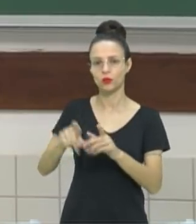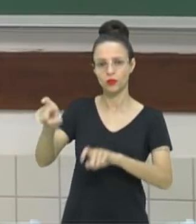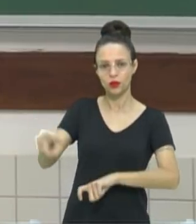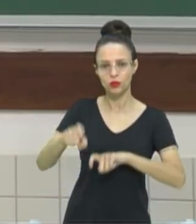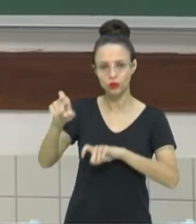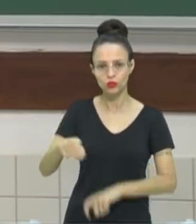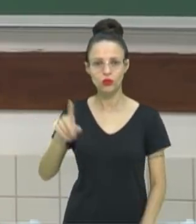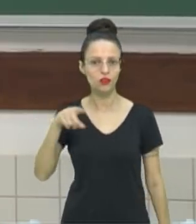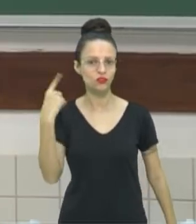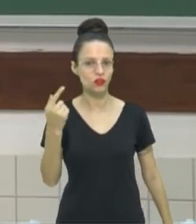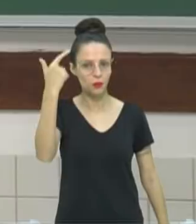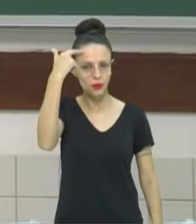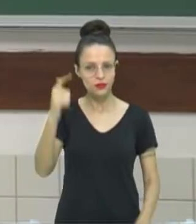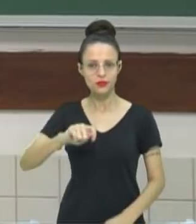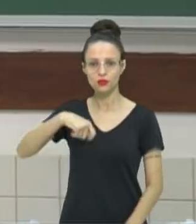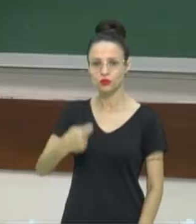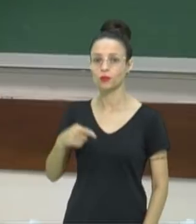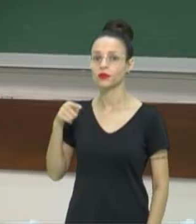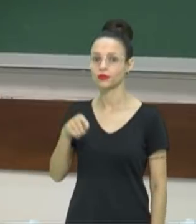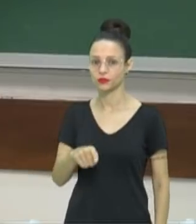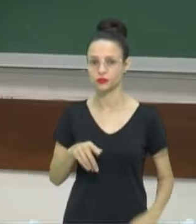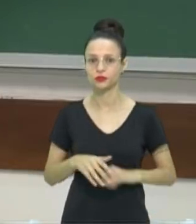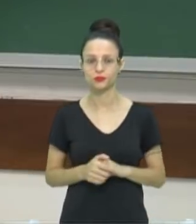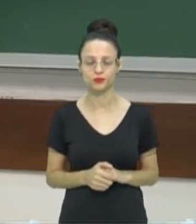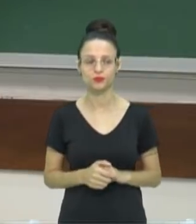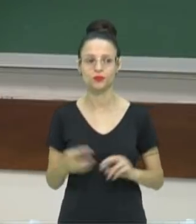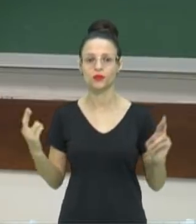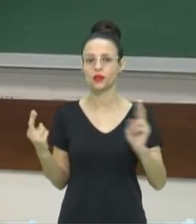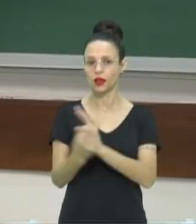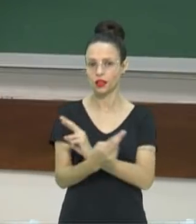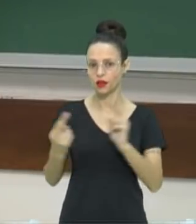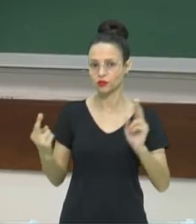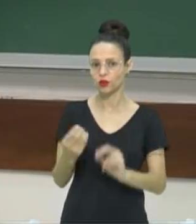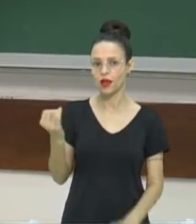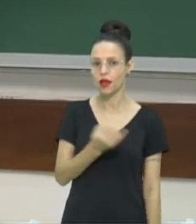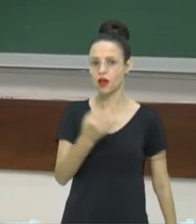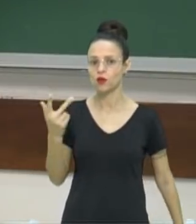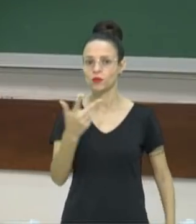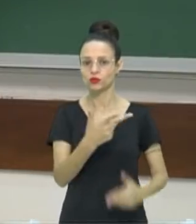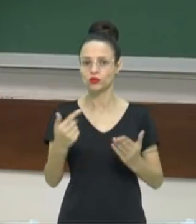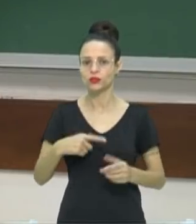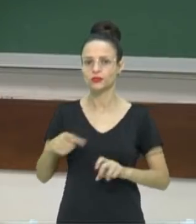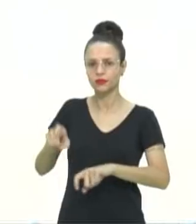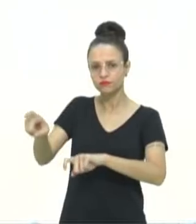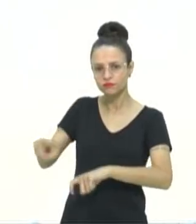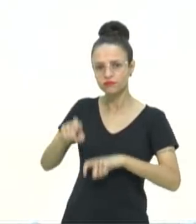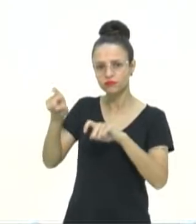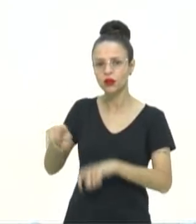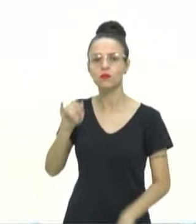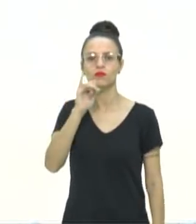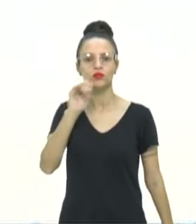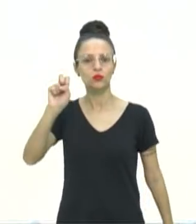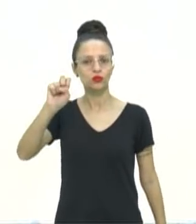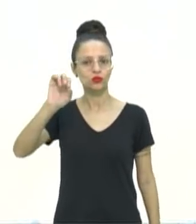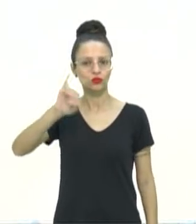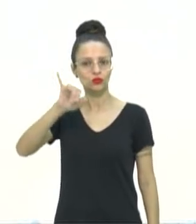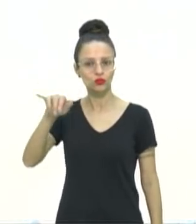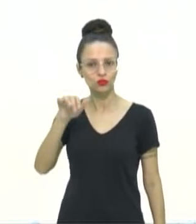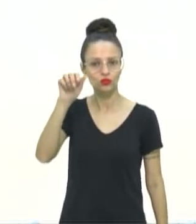Então pensemos em relação a isso. E aí relacionei ali alguns itens que são cultivados, como a soja, né,